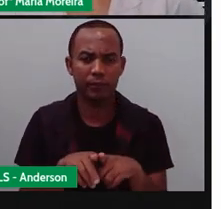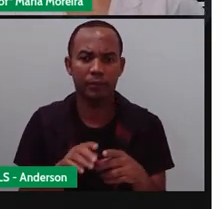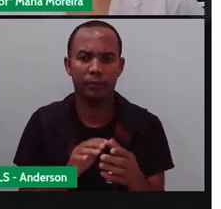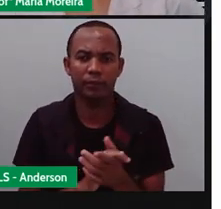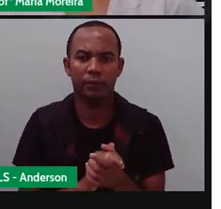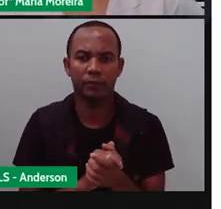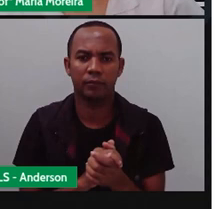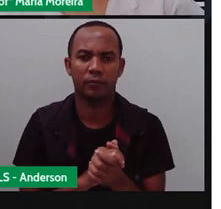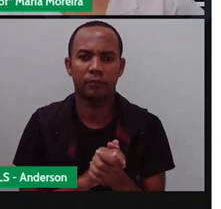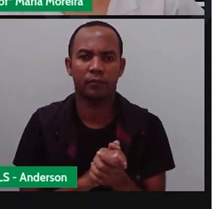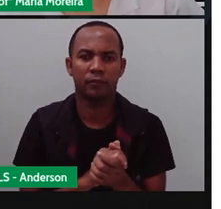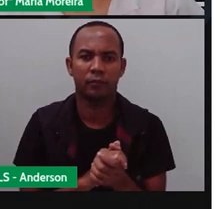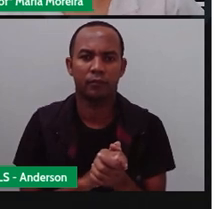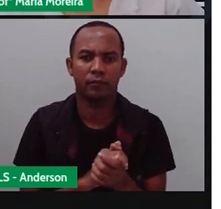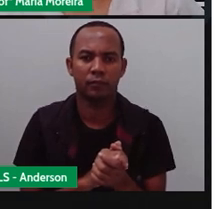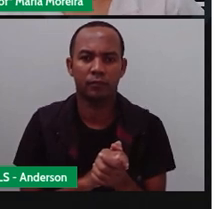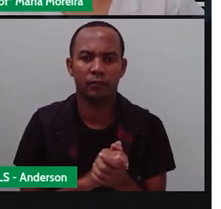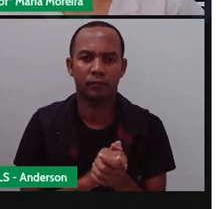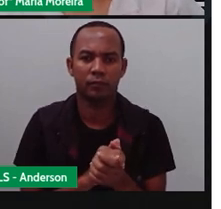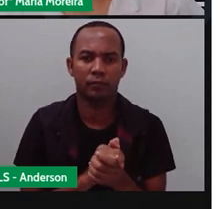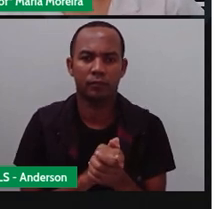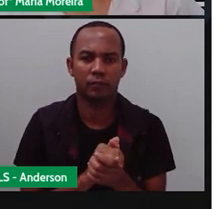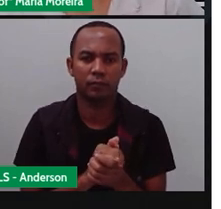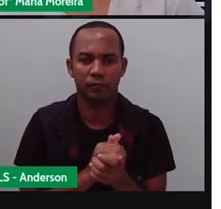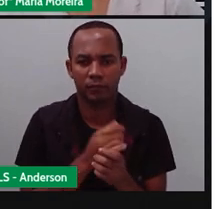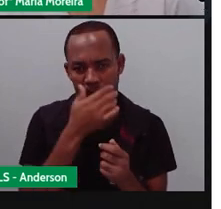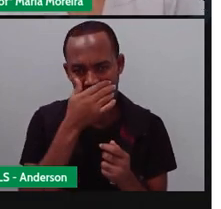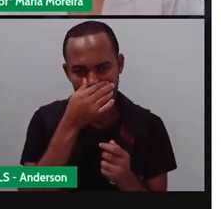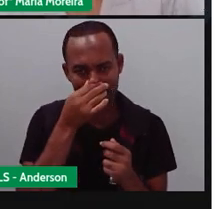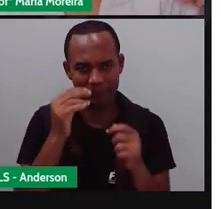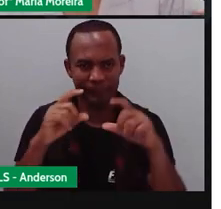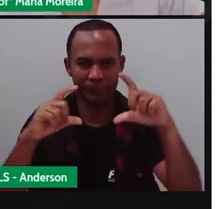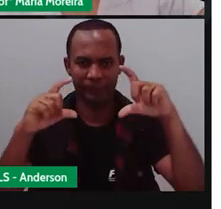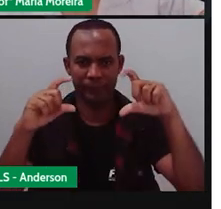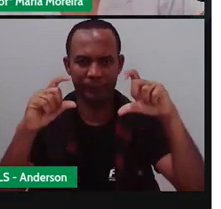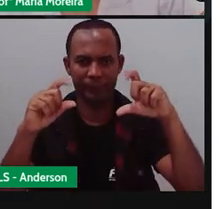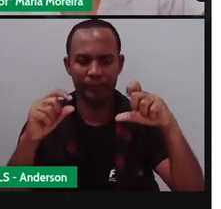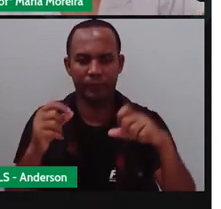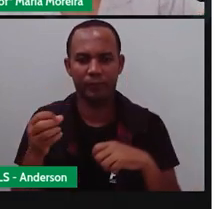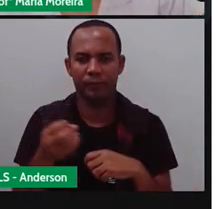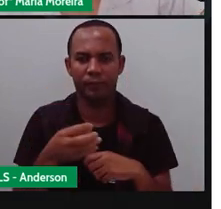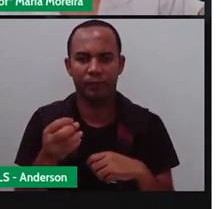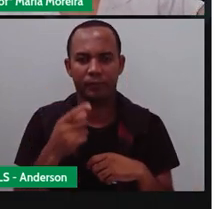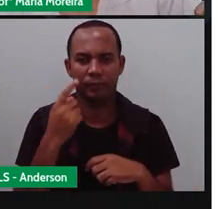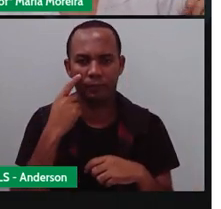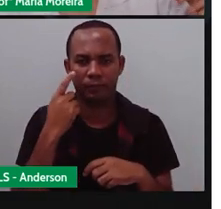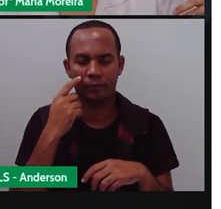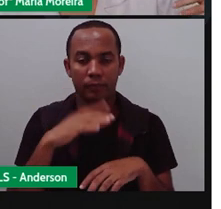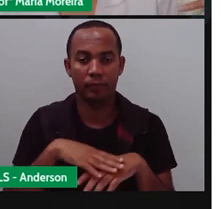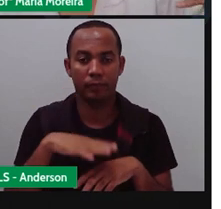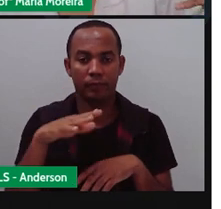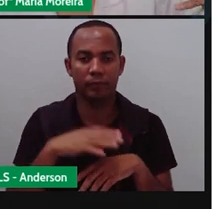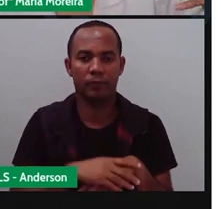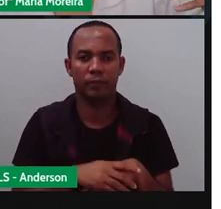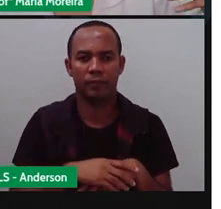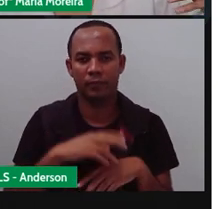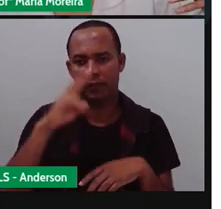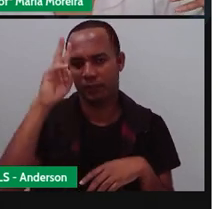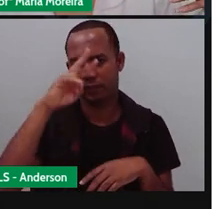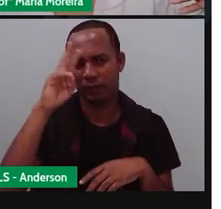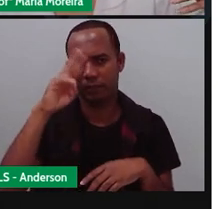e com essa que na imagem já é até bem mais atual é um desenho mas no entanto um pouco mais atual lembrando né